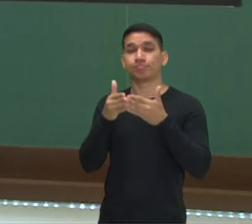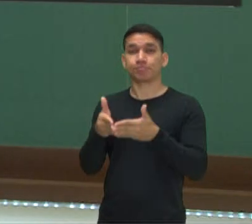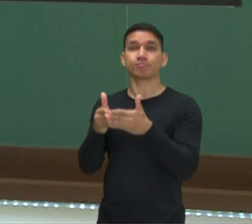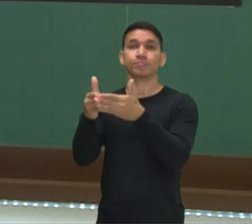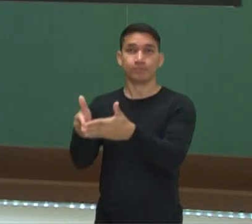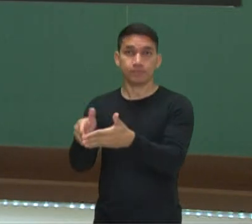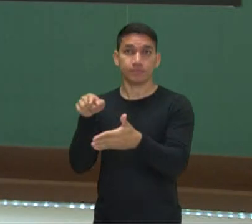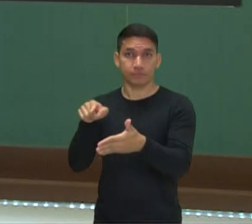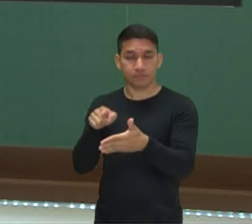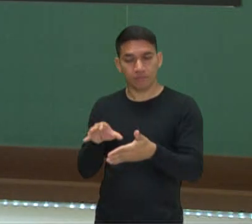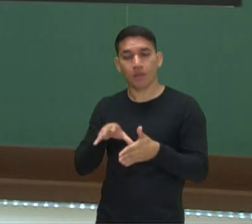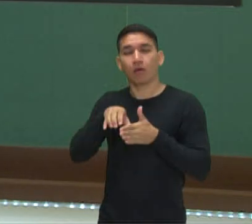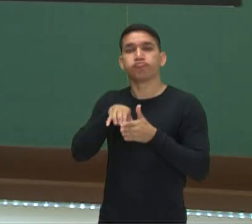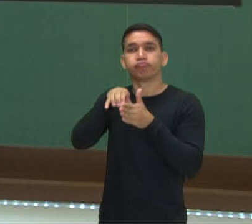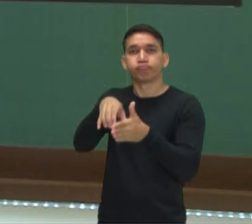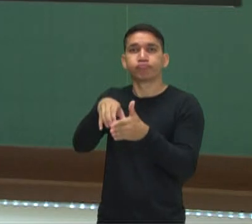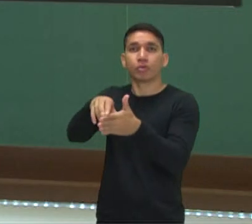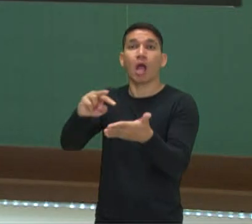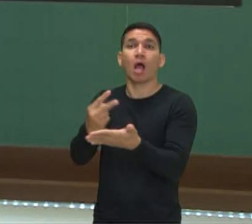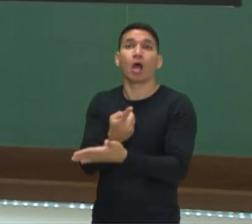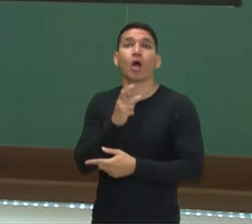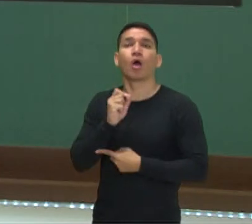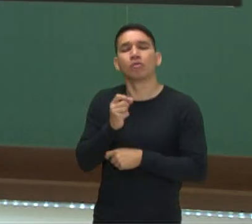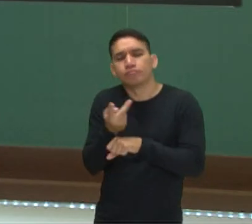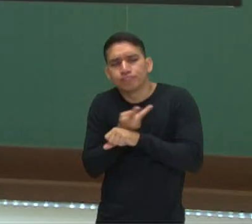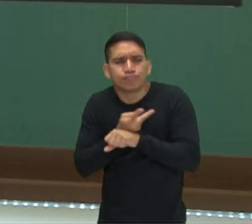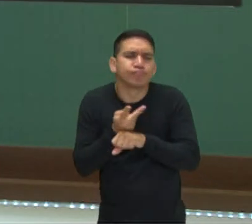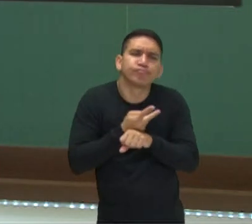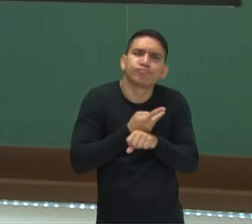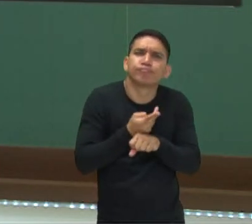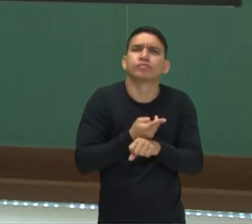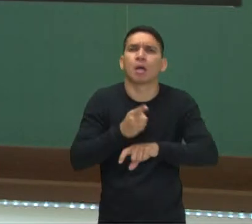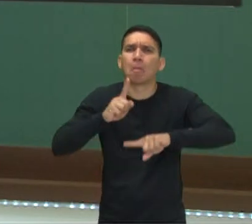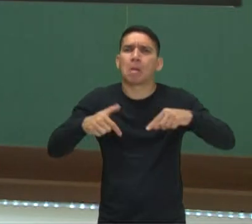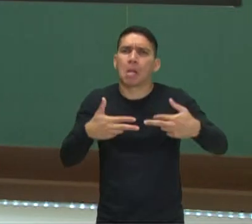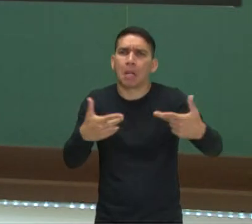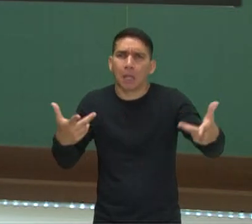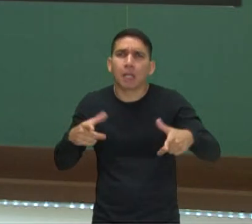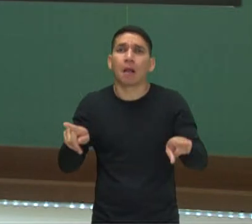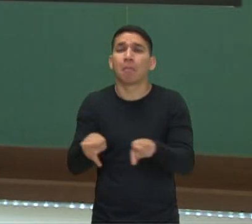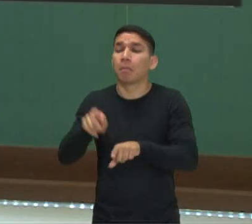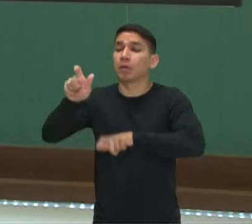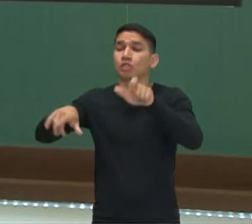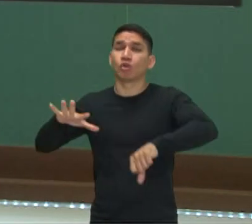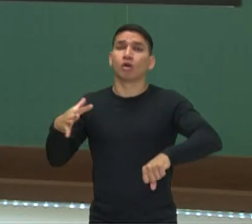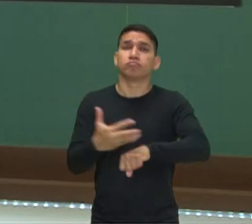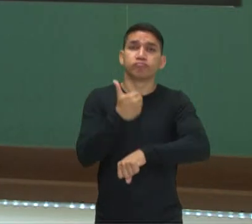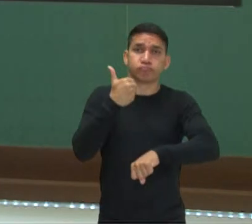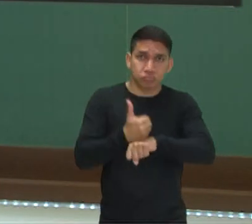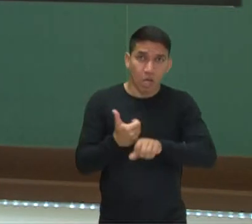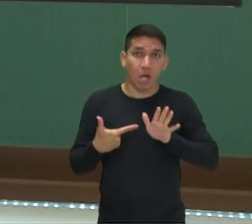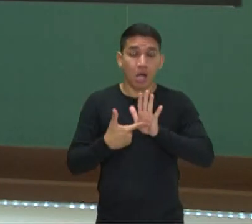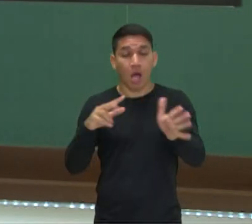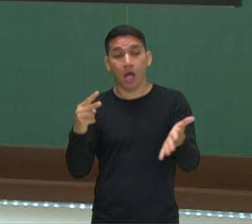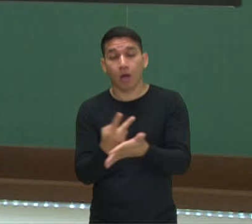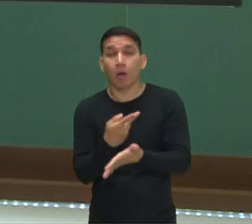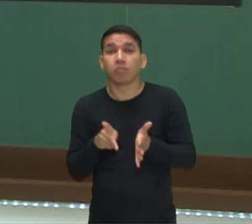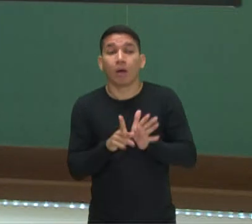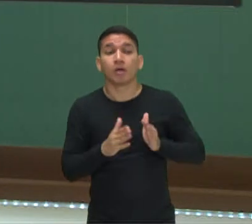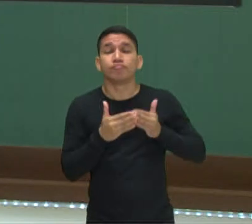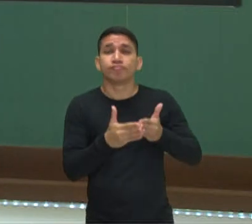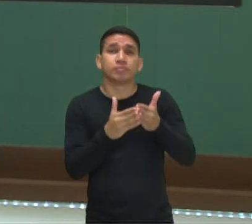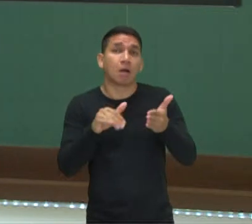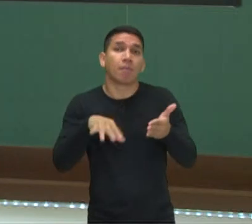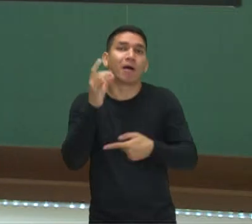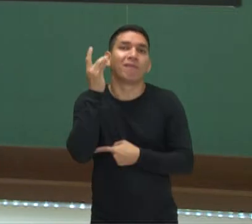ela acontece, né? A busca por essas riquezas naturais pelos colonizadores, ela acontece pelos rios, que é a forma